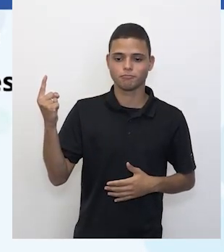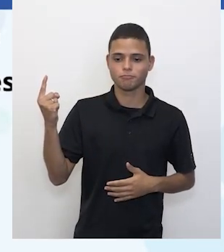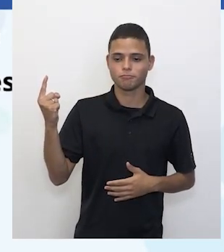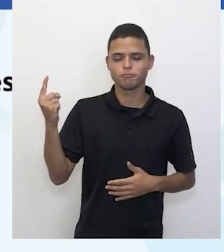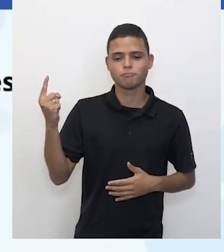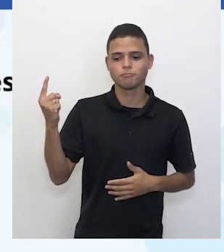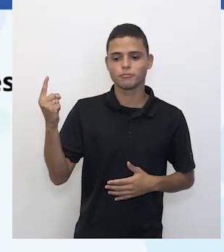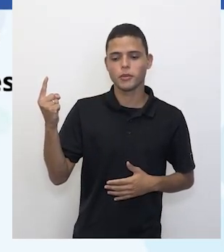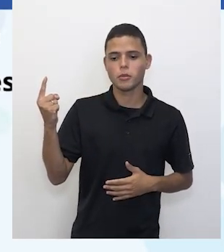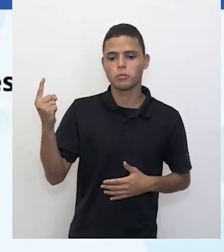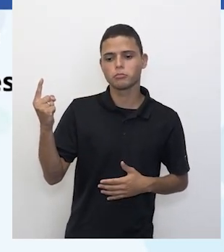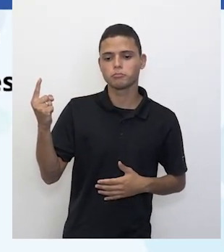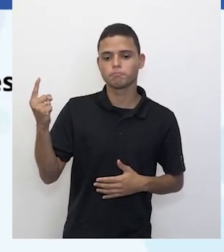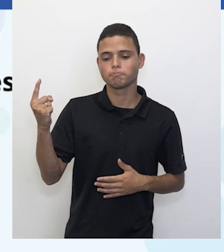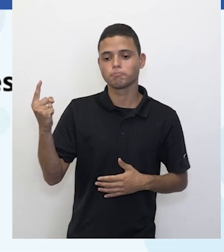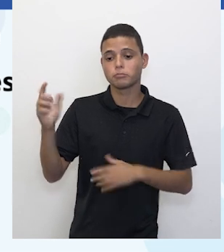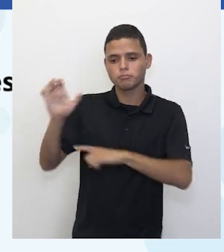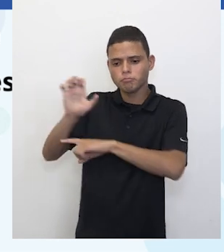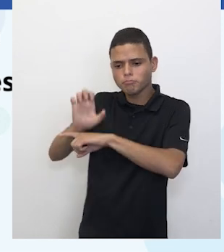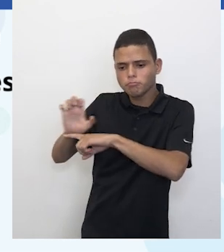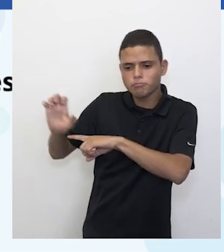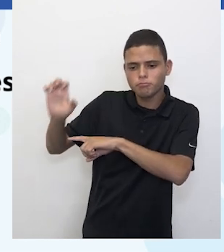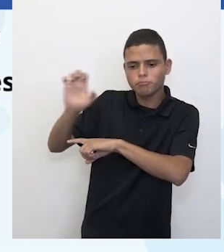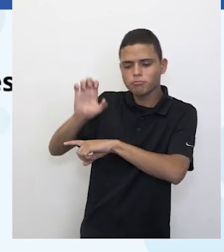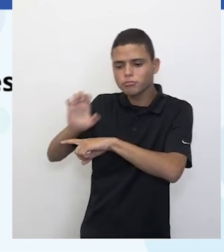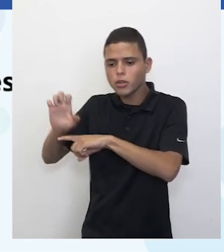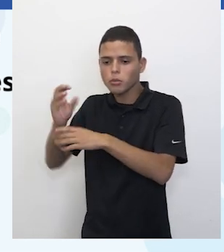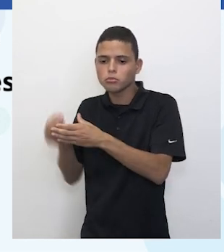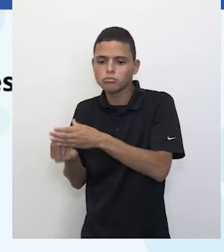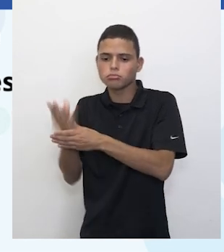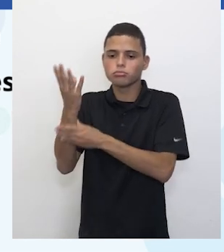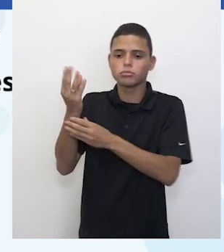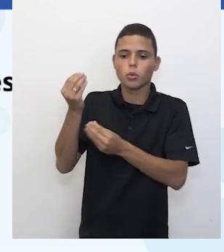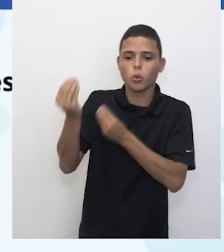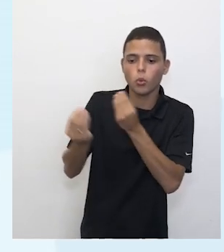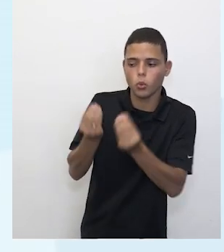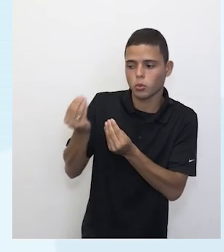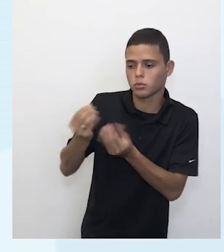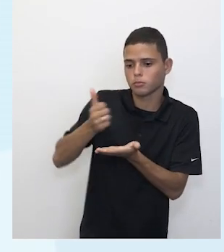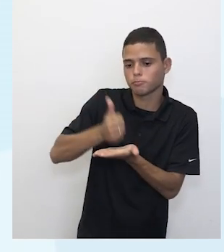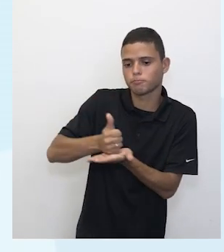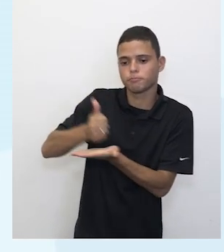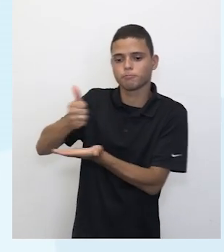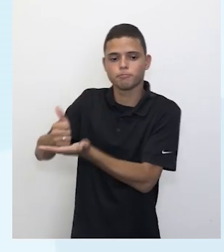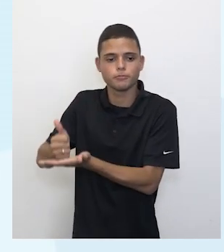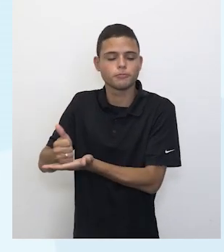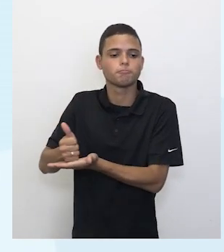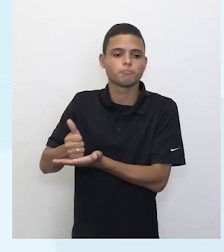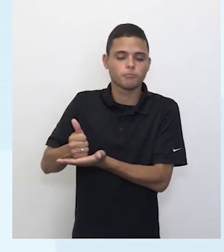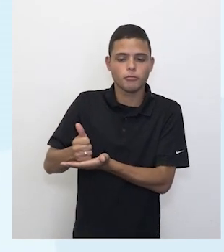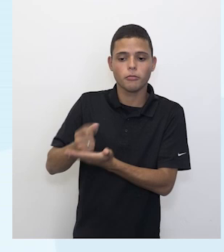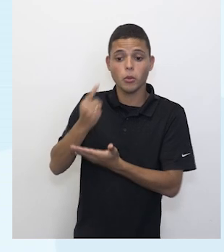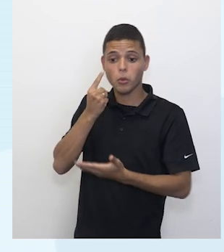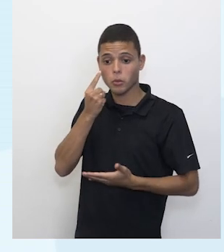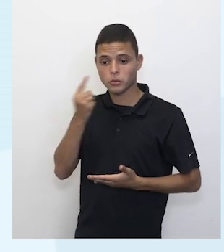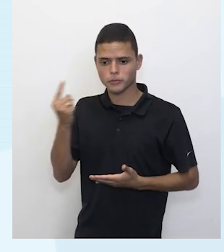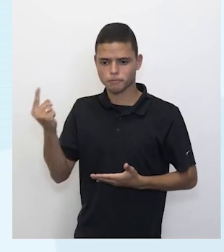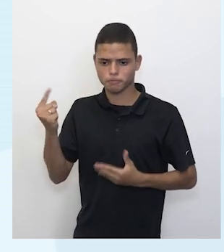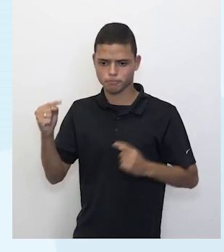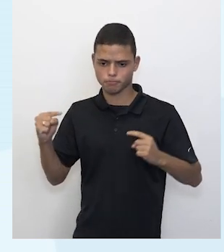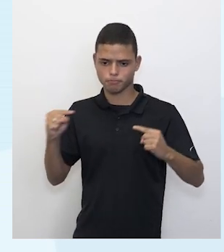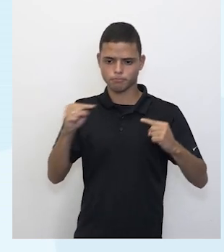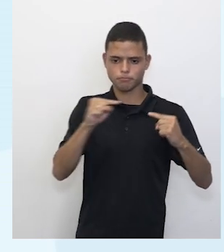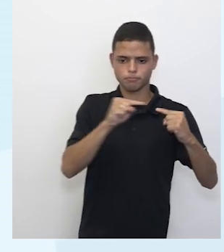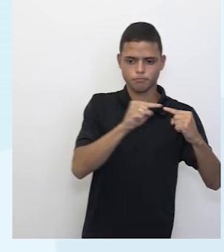é Como surgiu o Estado, os contratualistas. Qual é então a habilidade que vai